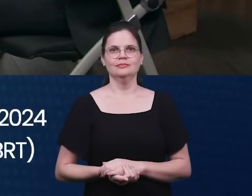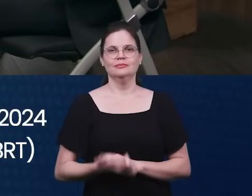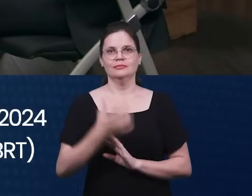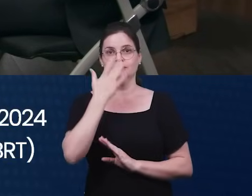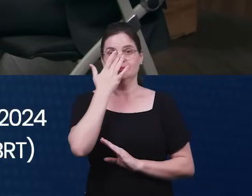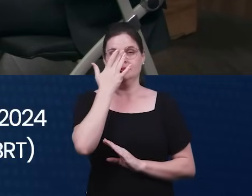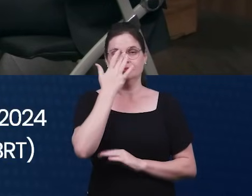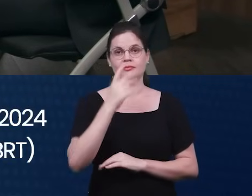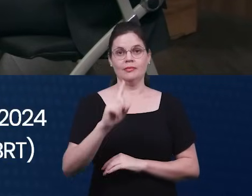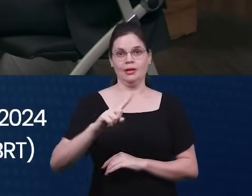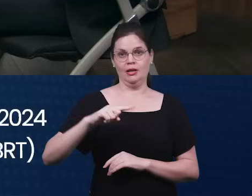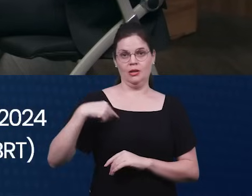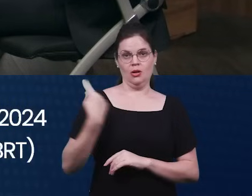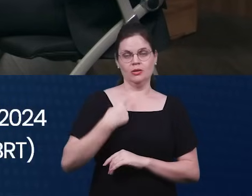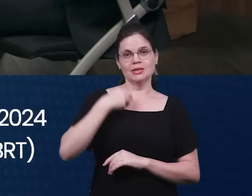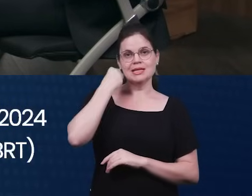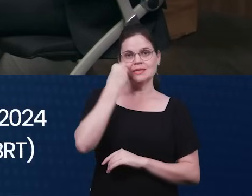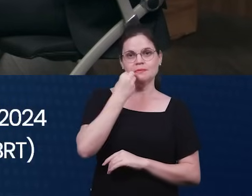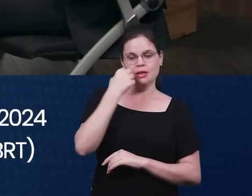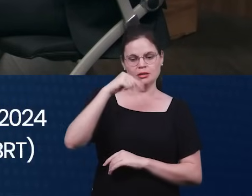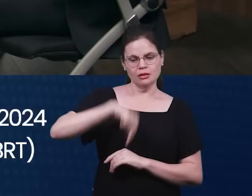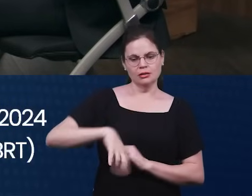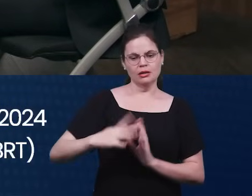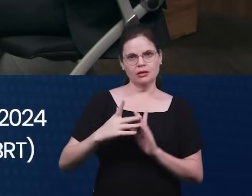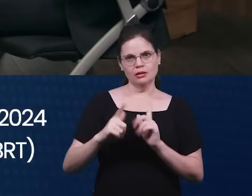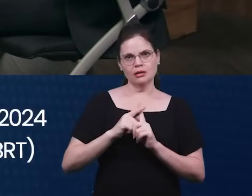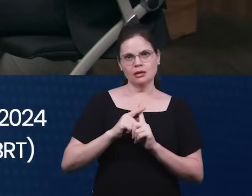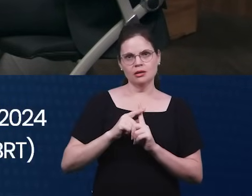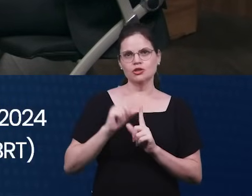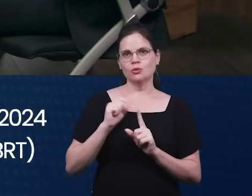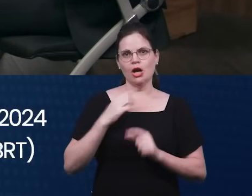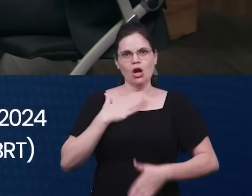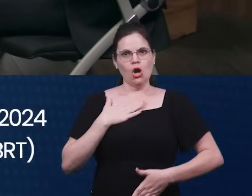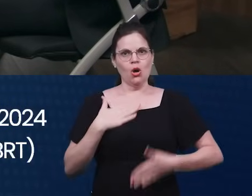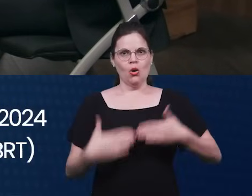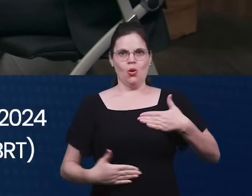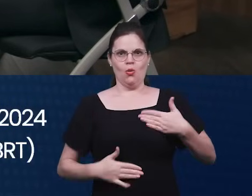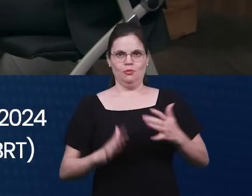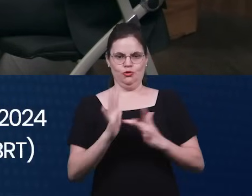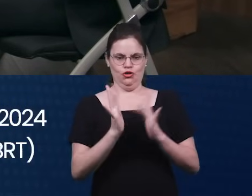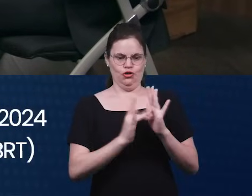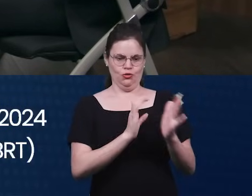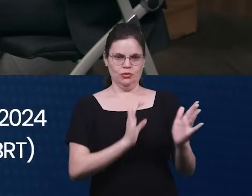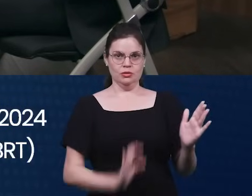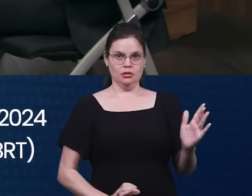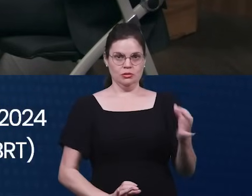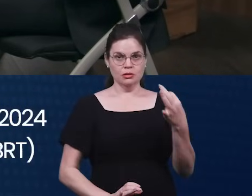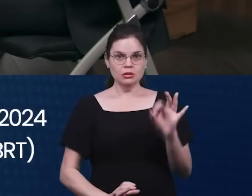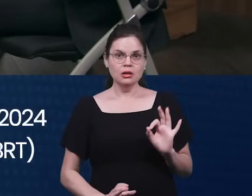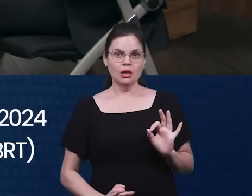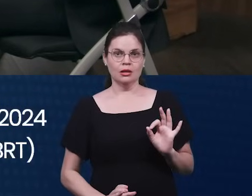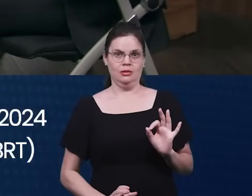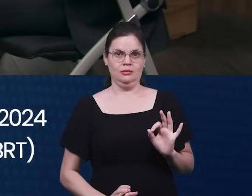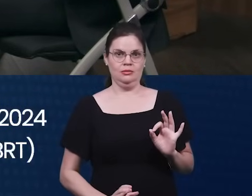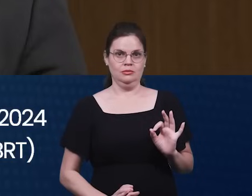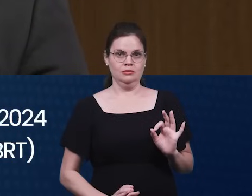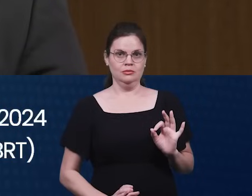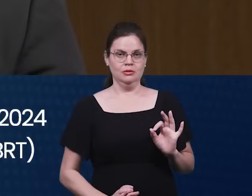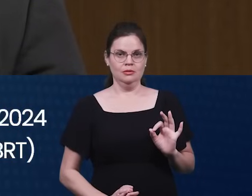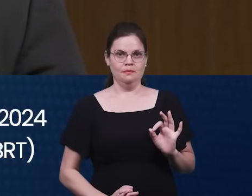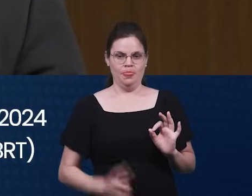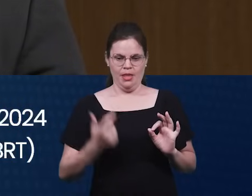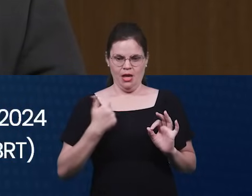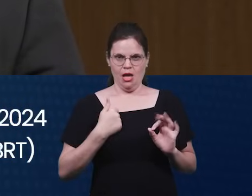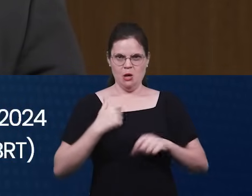a nossa experiência como igreja é corpo de Cristo ou seja nós não Agimos